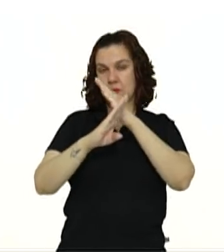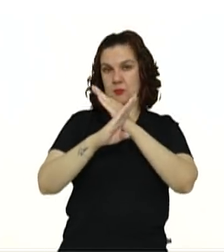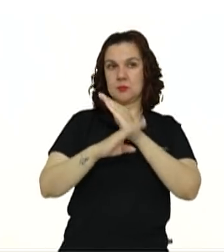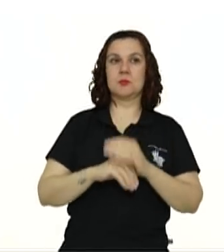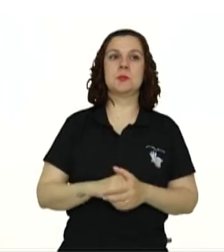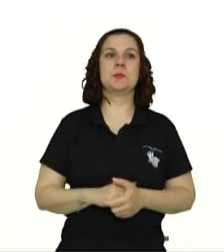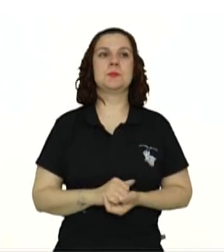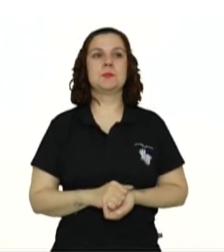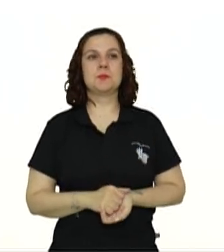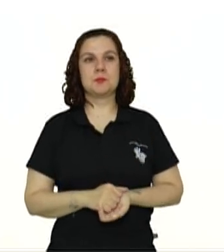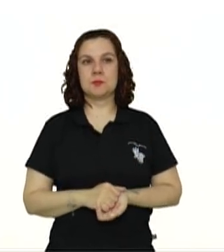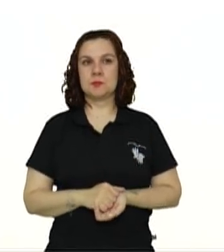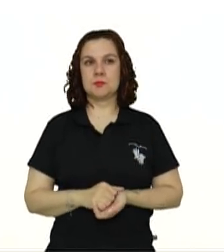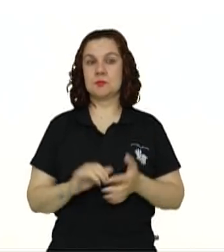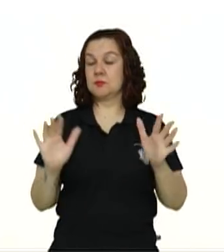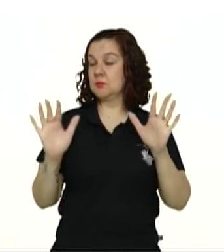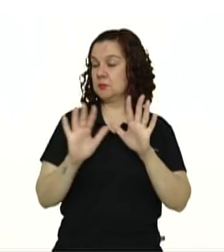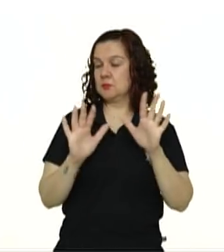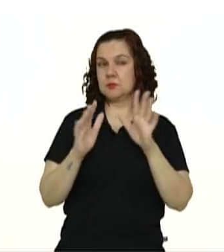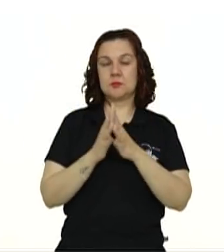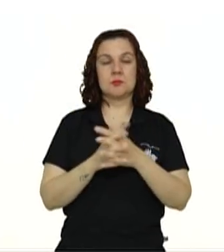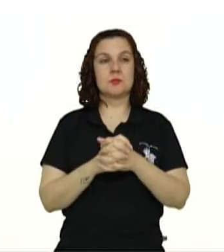aqui não